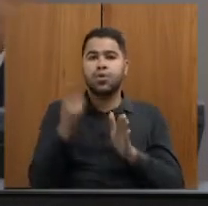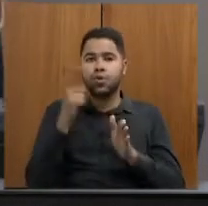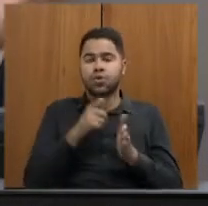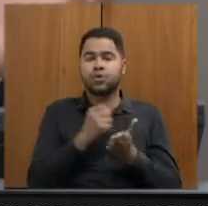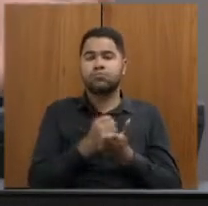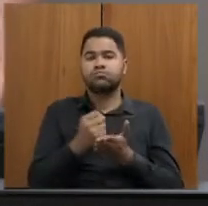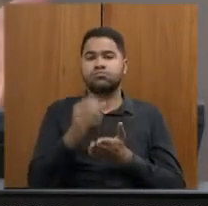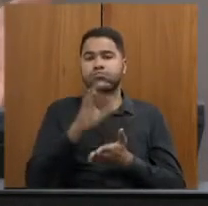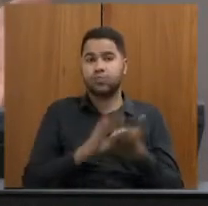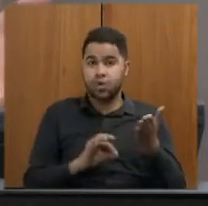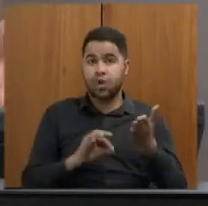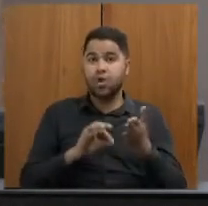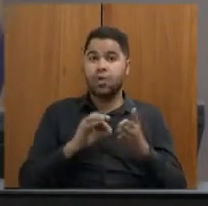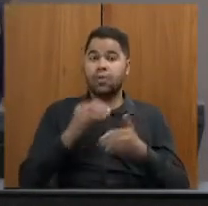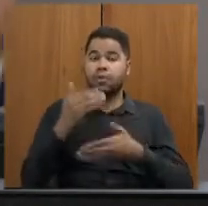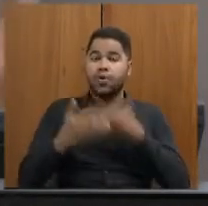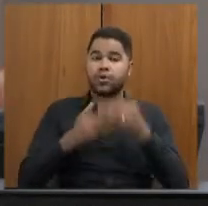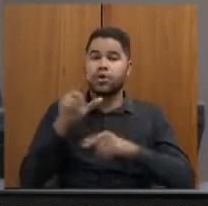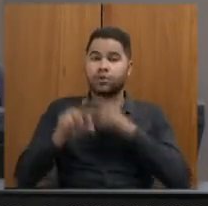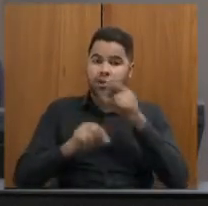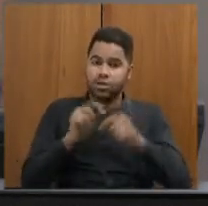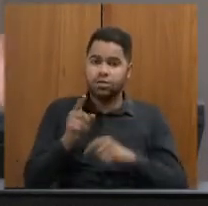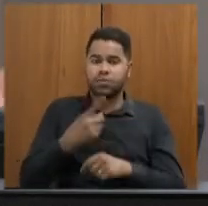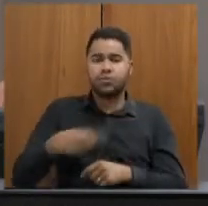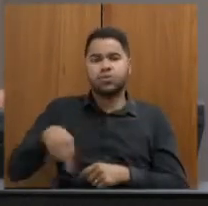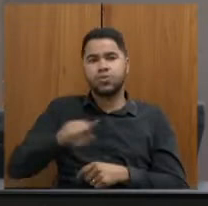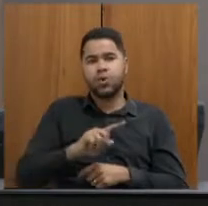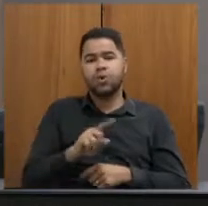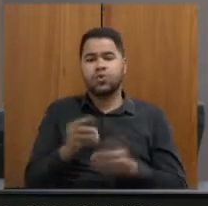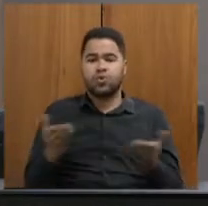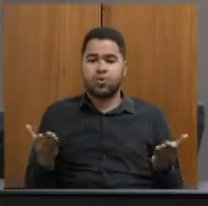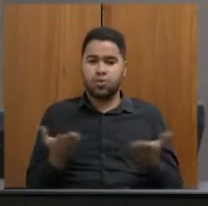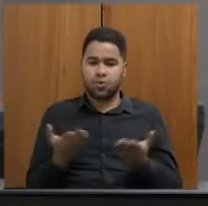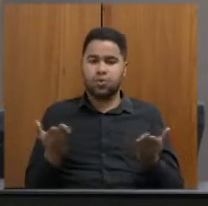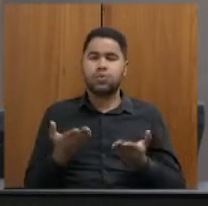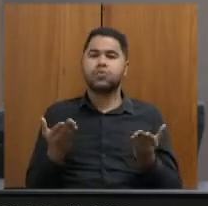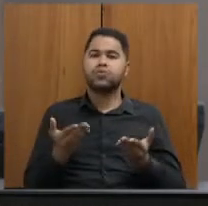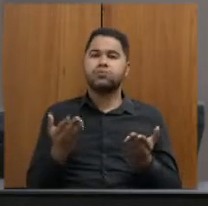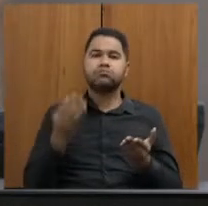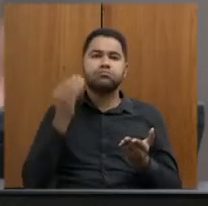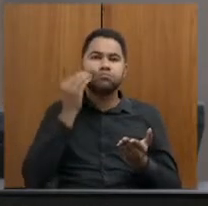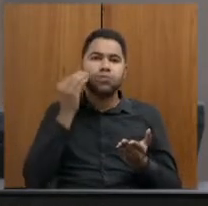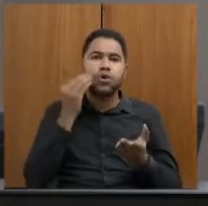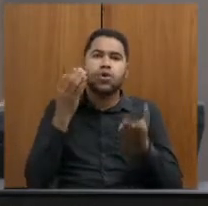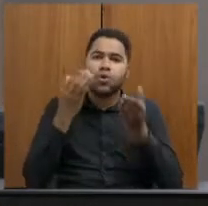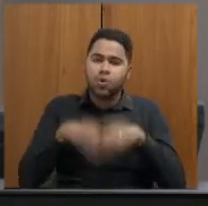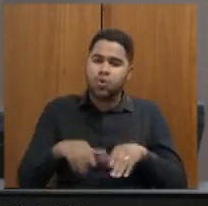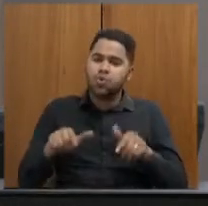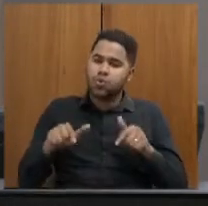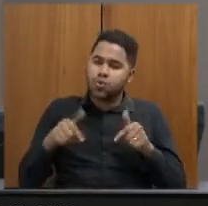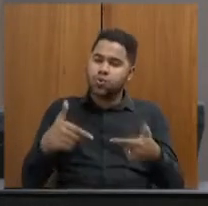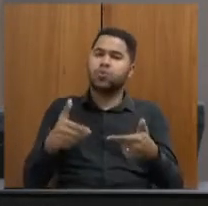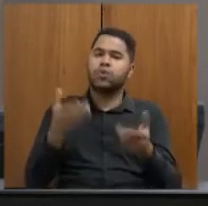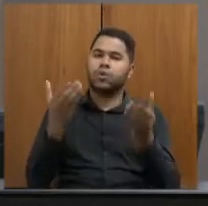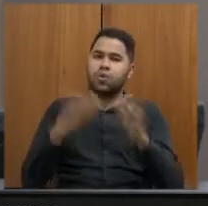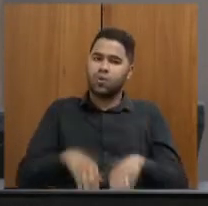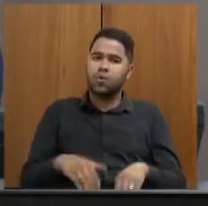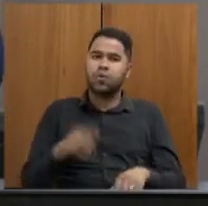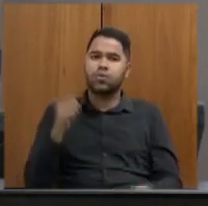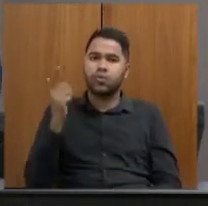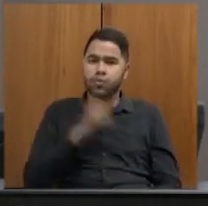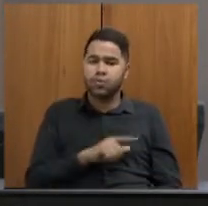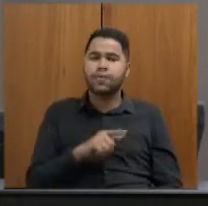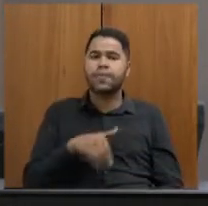contratar através de processo seletivo que é o que nós temos em mãos hoje a gente está tentando concurso vamos lutar pelo concurso para